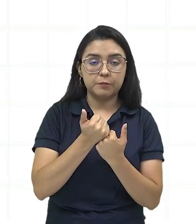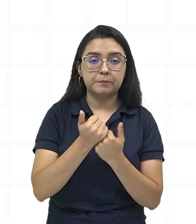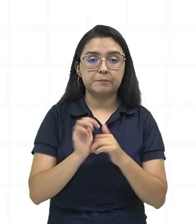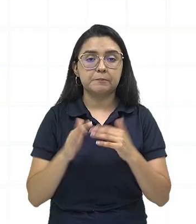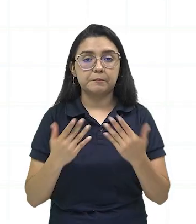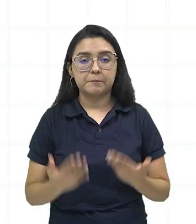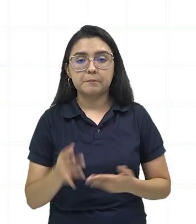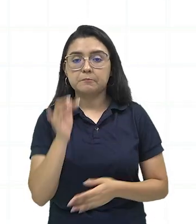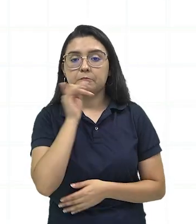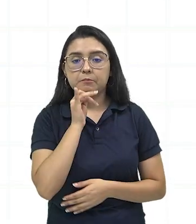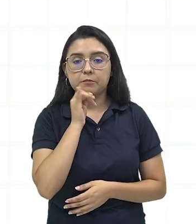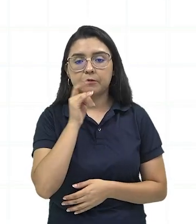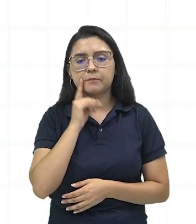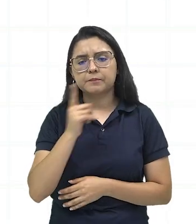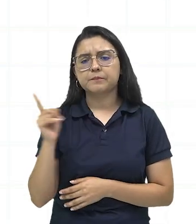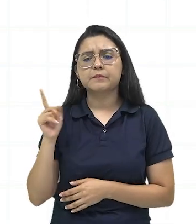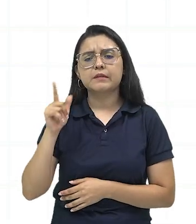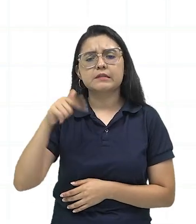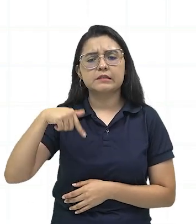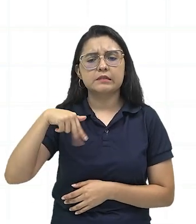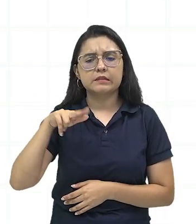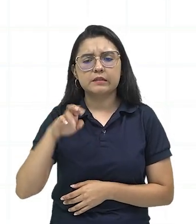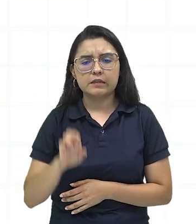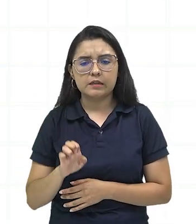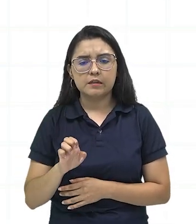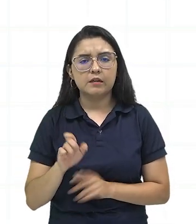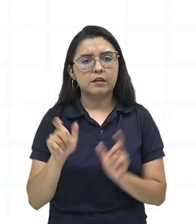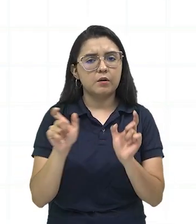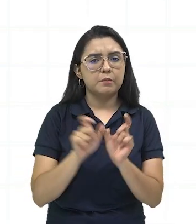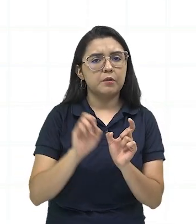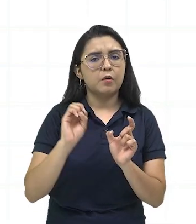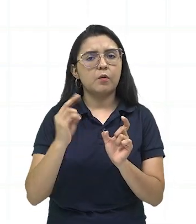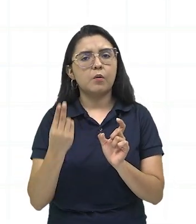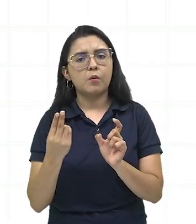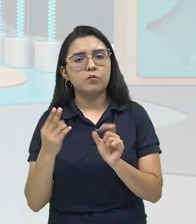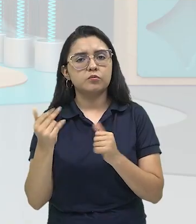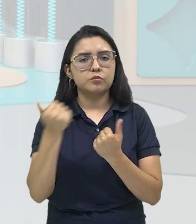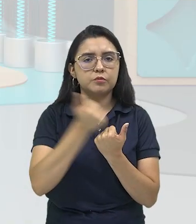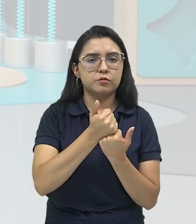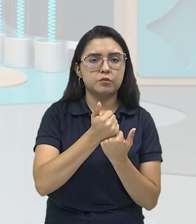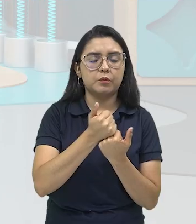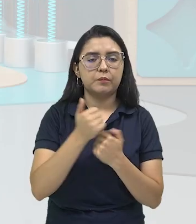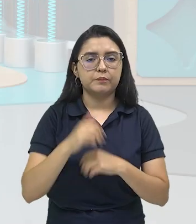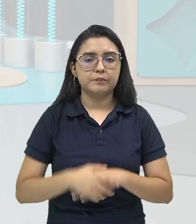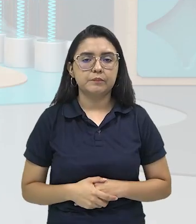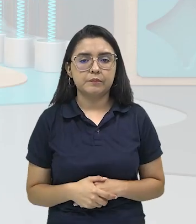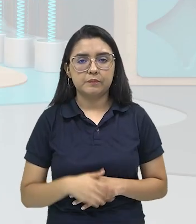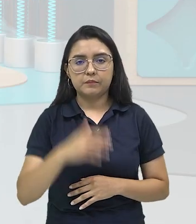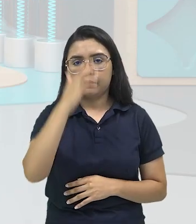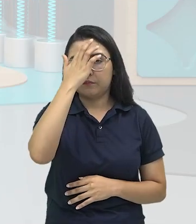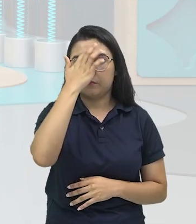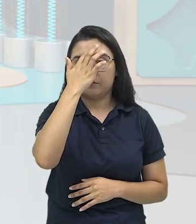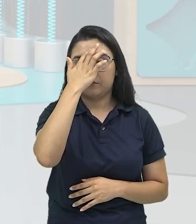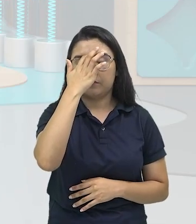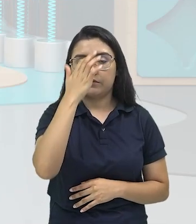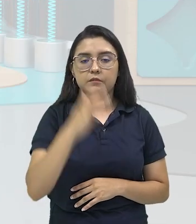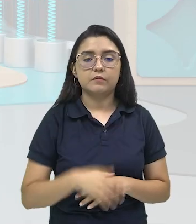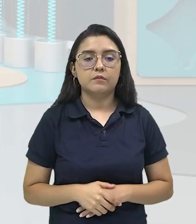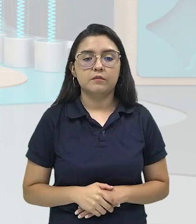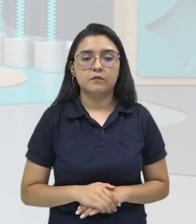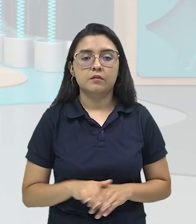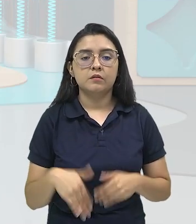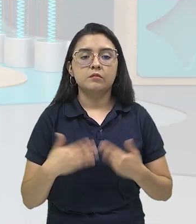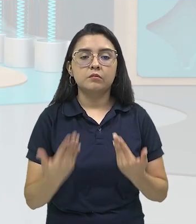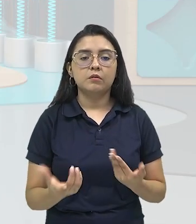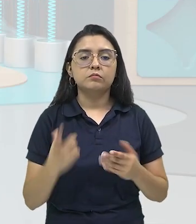caso aqui, vocês acham que esse que, ele acompanhou ou substituiu um termo? E a que termo ele